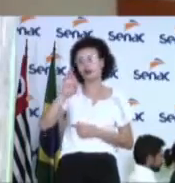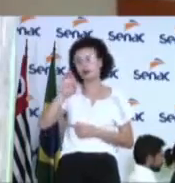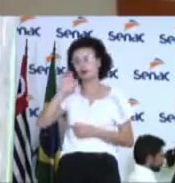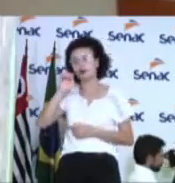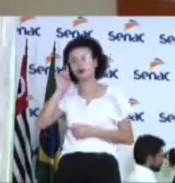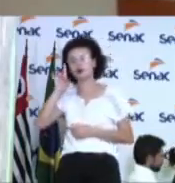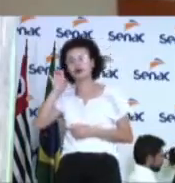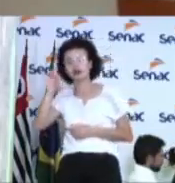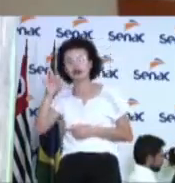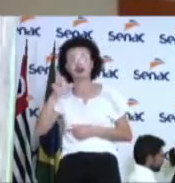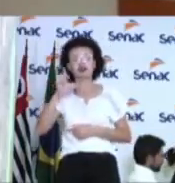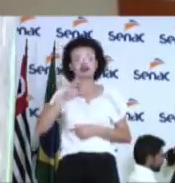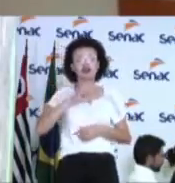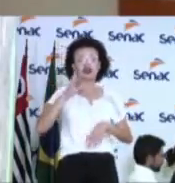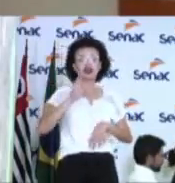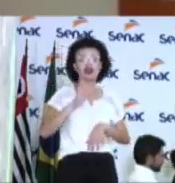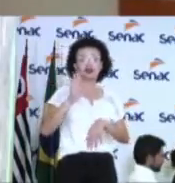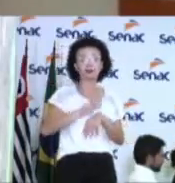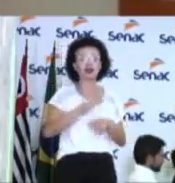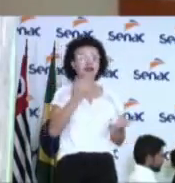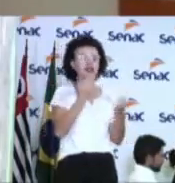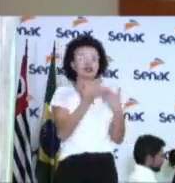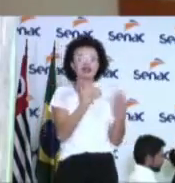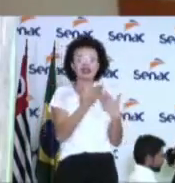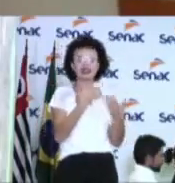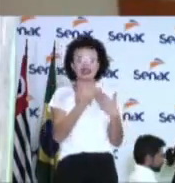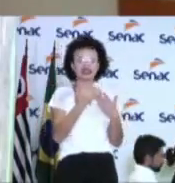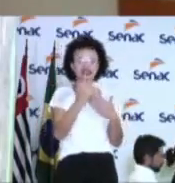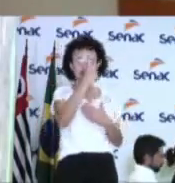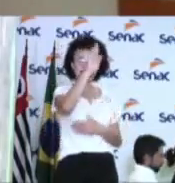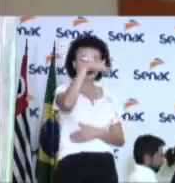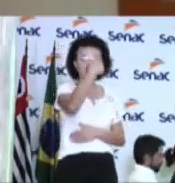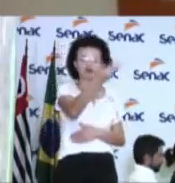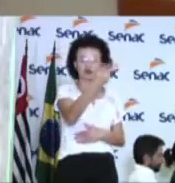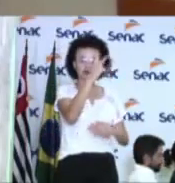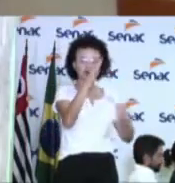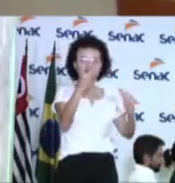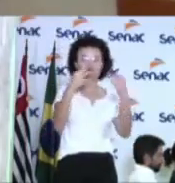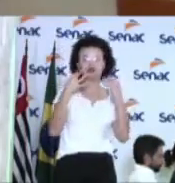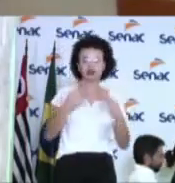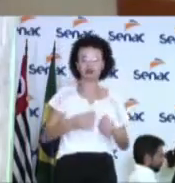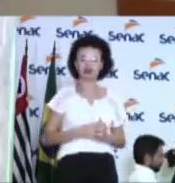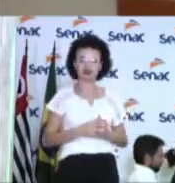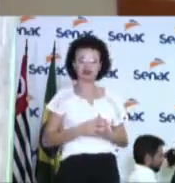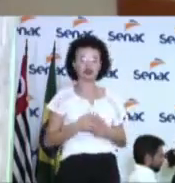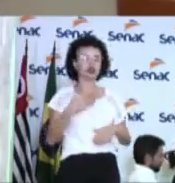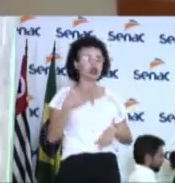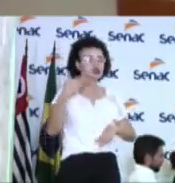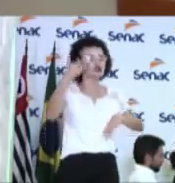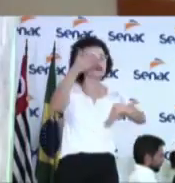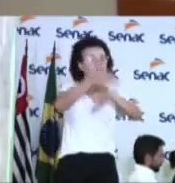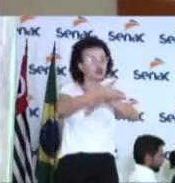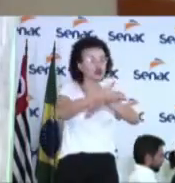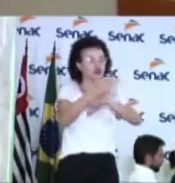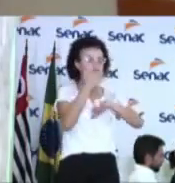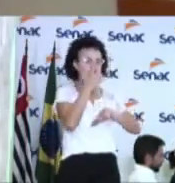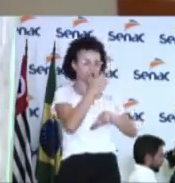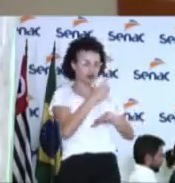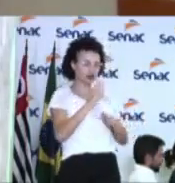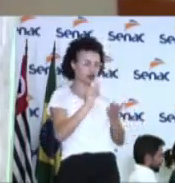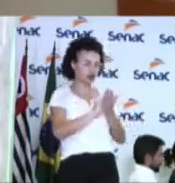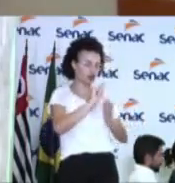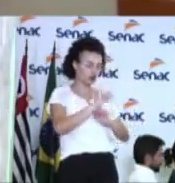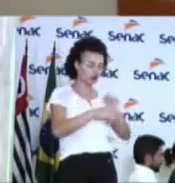cria mais conversa com o público. Então, quando a gente coloca no ar o nosso